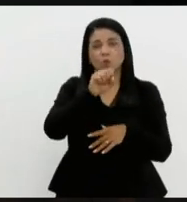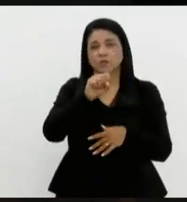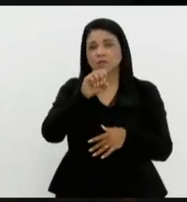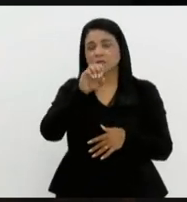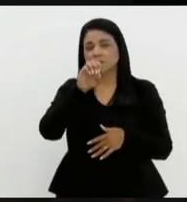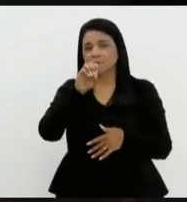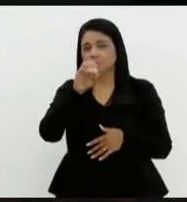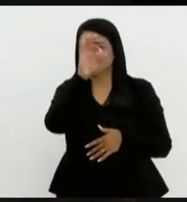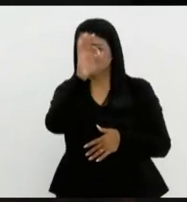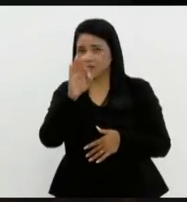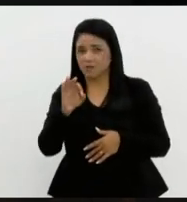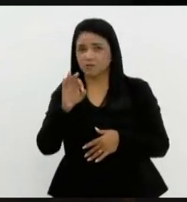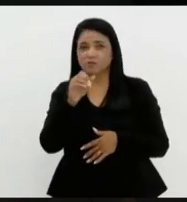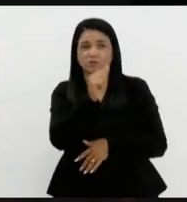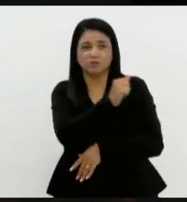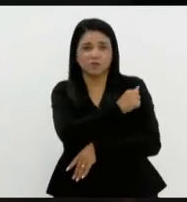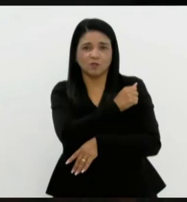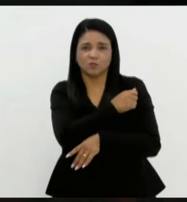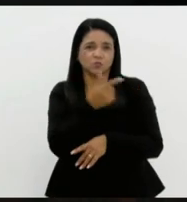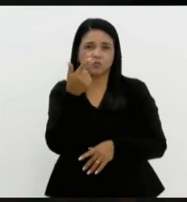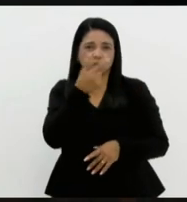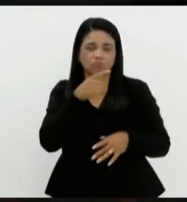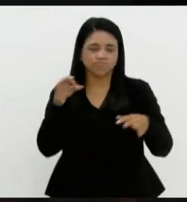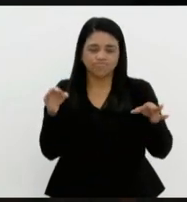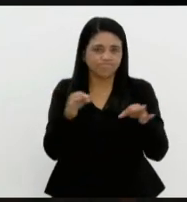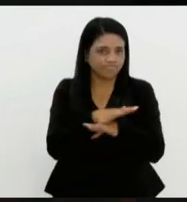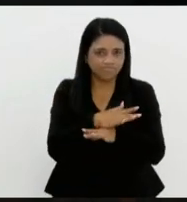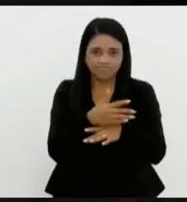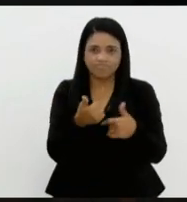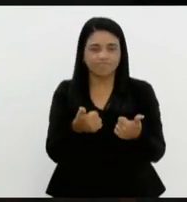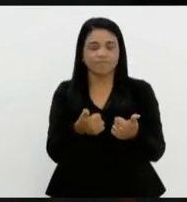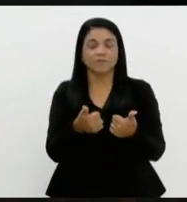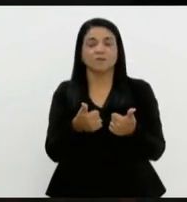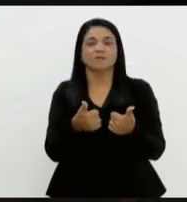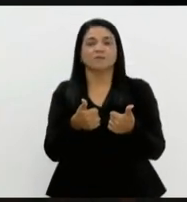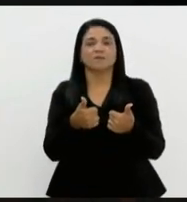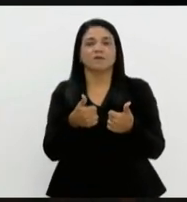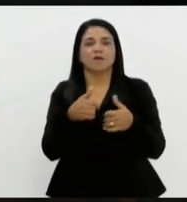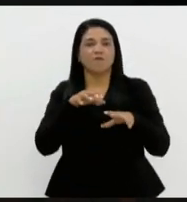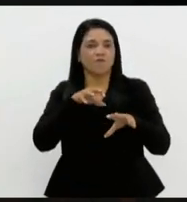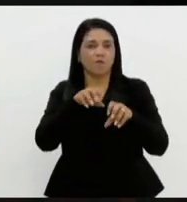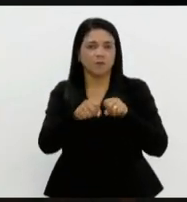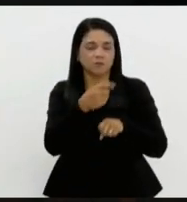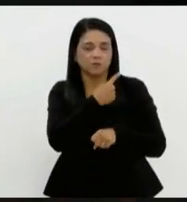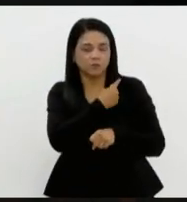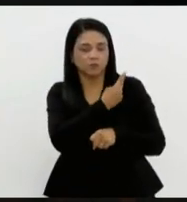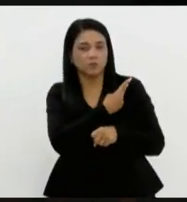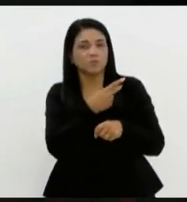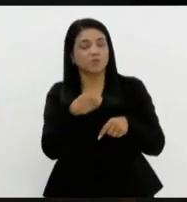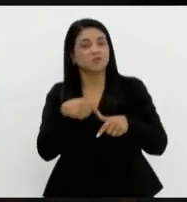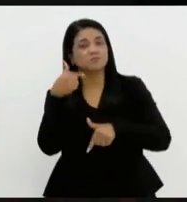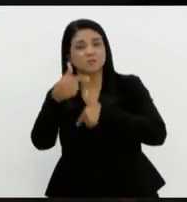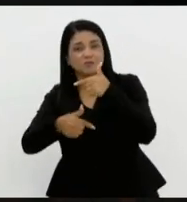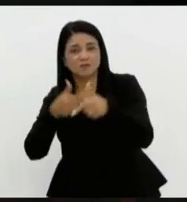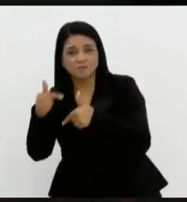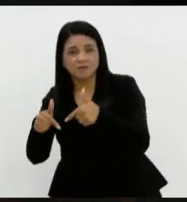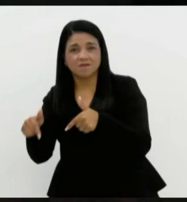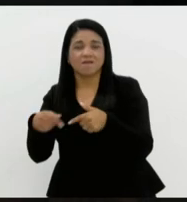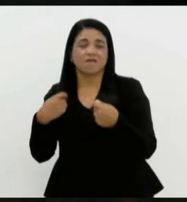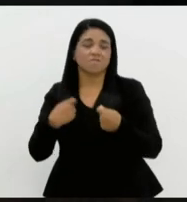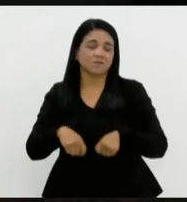essa política para que os adolescentes que precisam ter renda, que precisam ajudar as suas famílias, os adolescentes